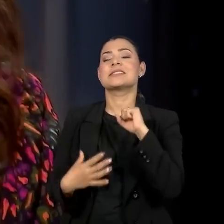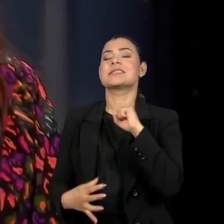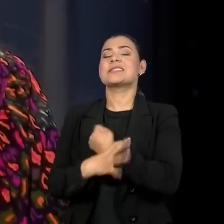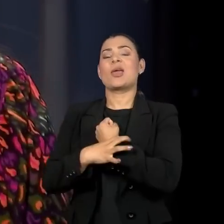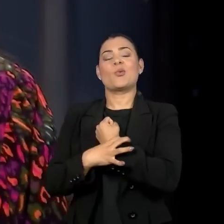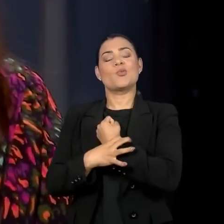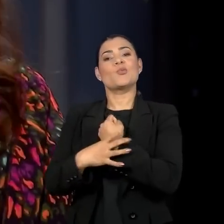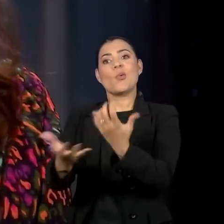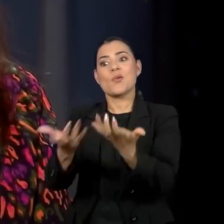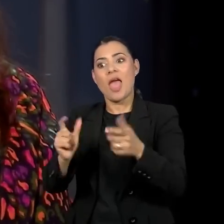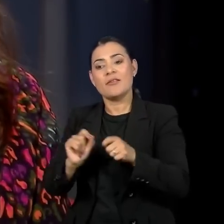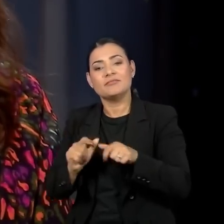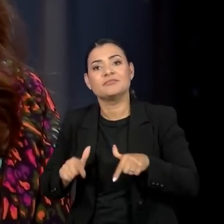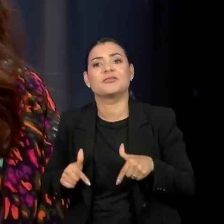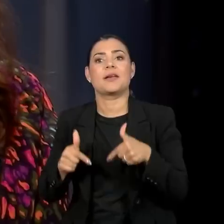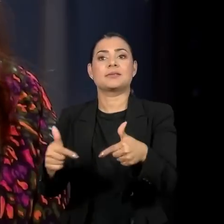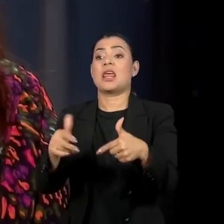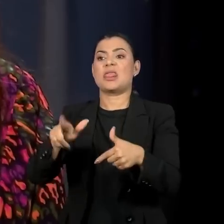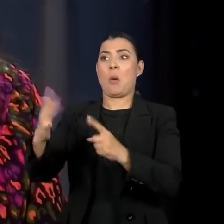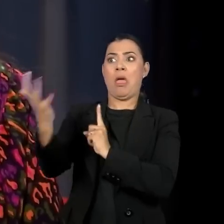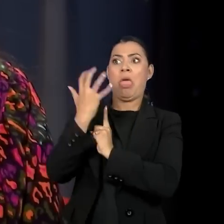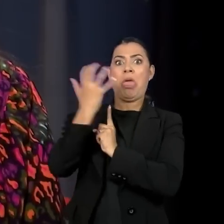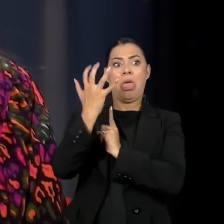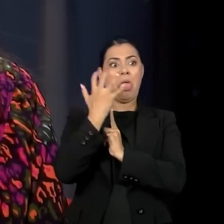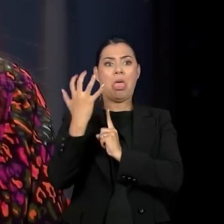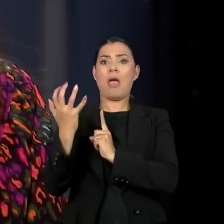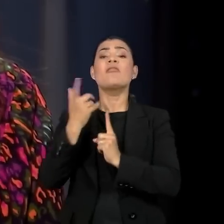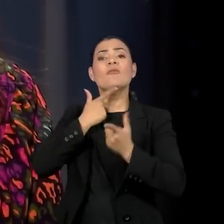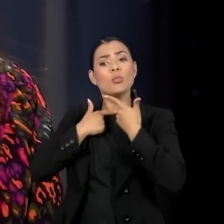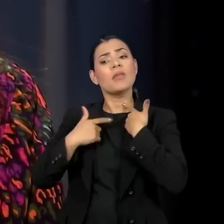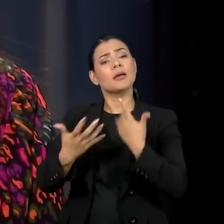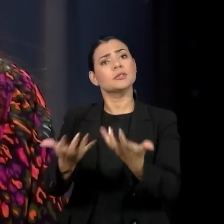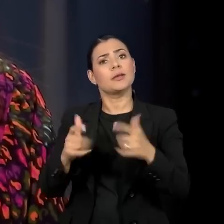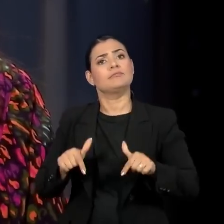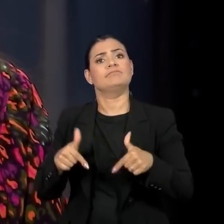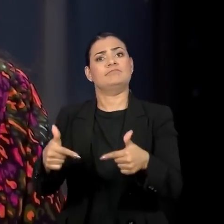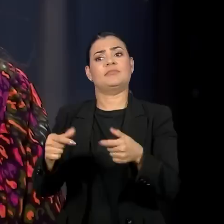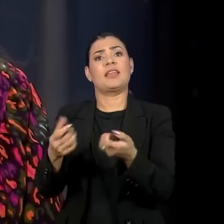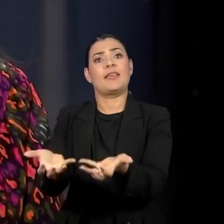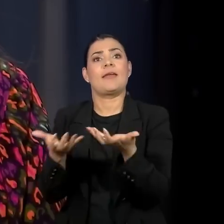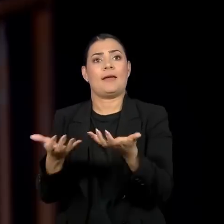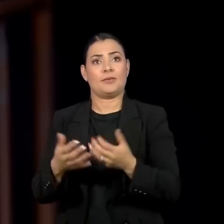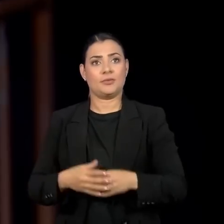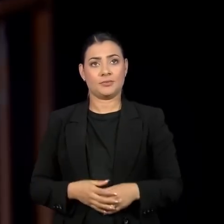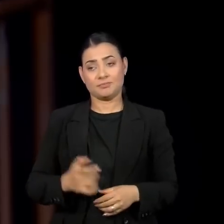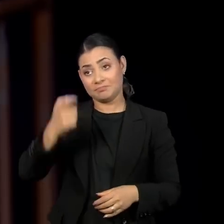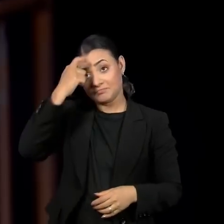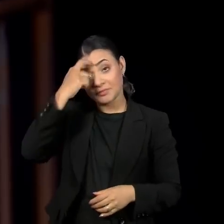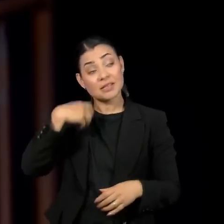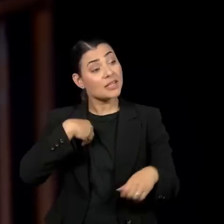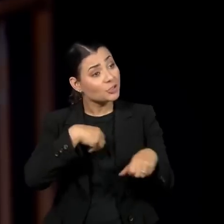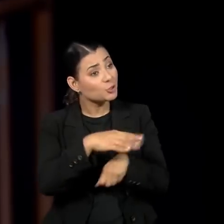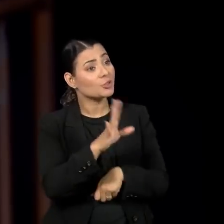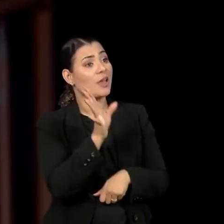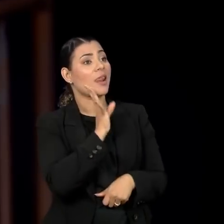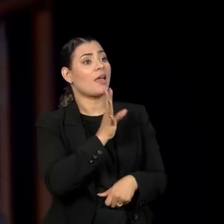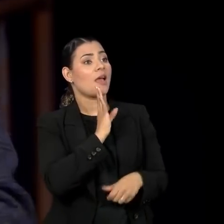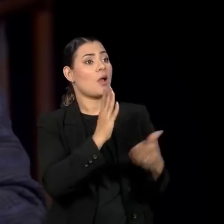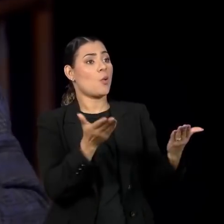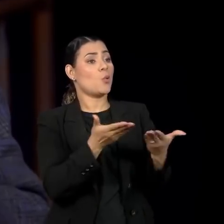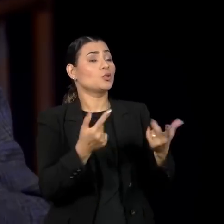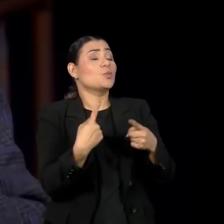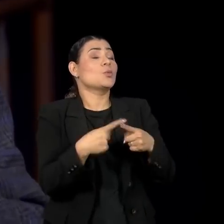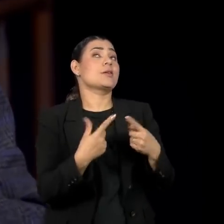seguro do que você está fazendo, que não seja por ah. pressão de ninguém, né, que você Essa esteja dica consciente. pode ser muito legal hoje, né,